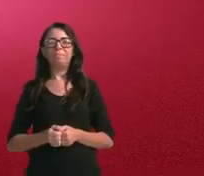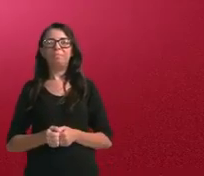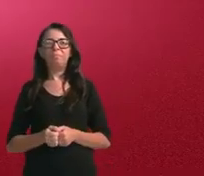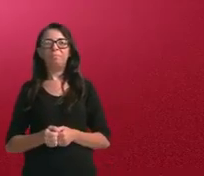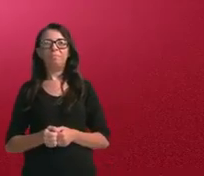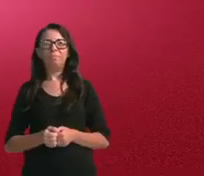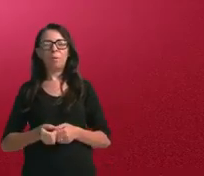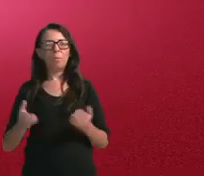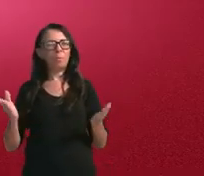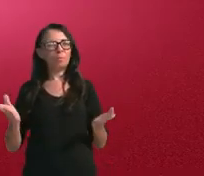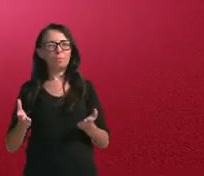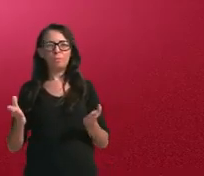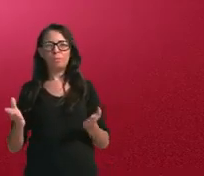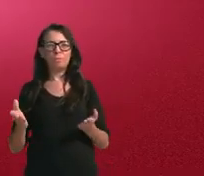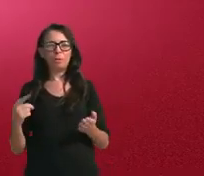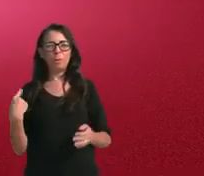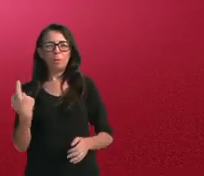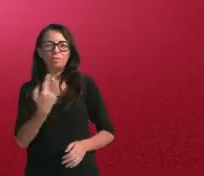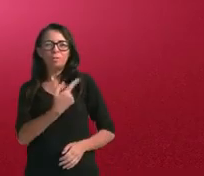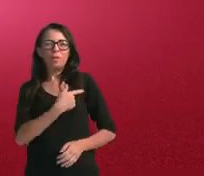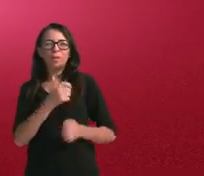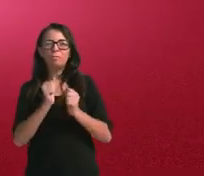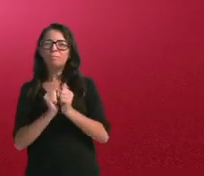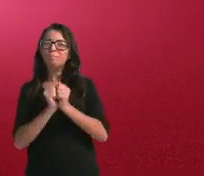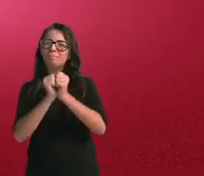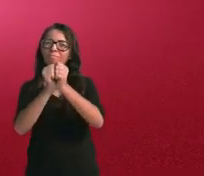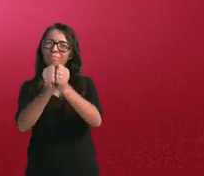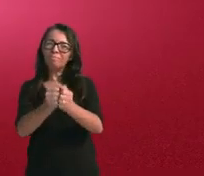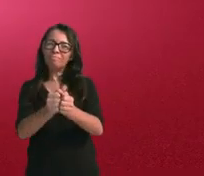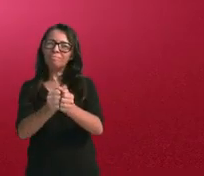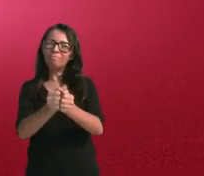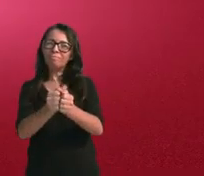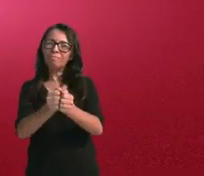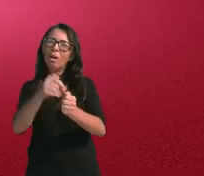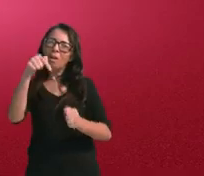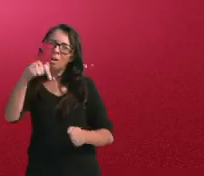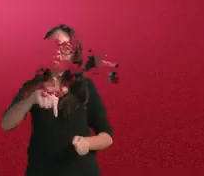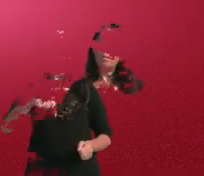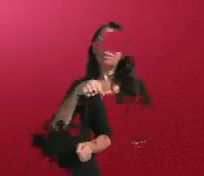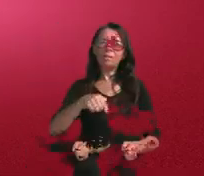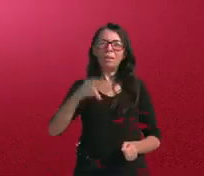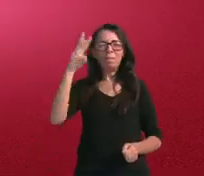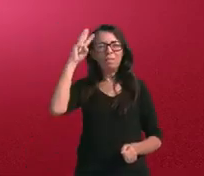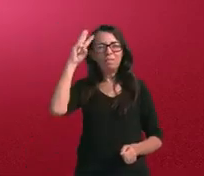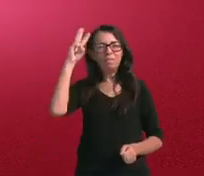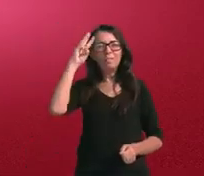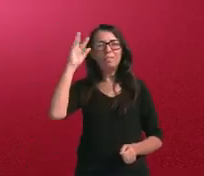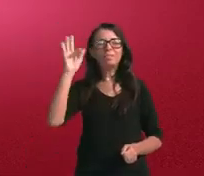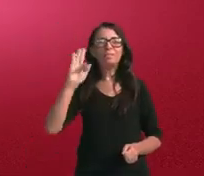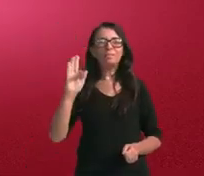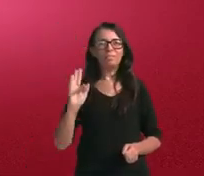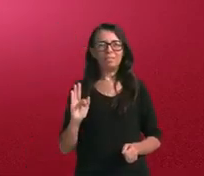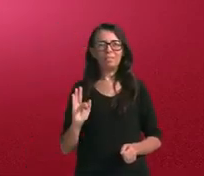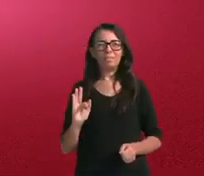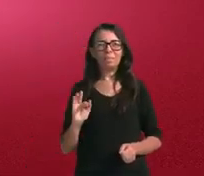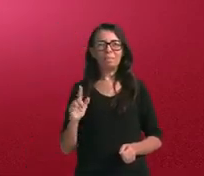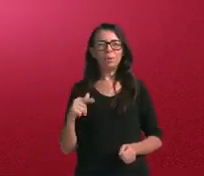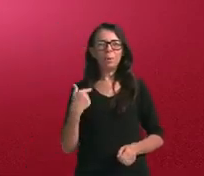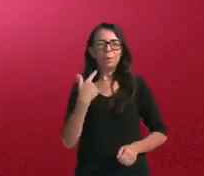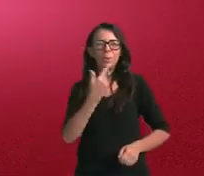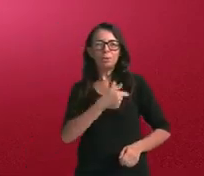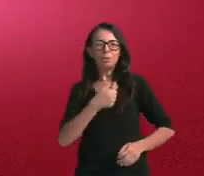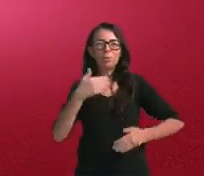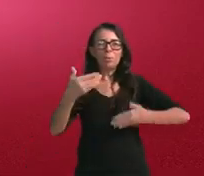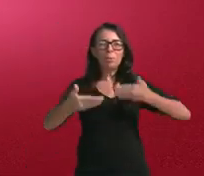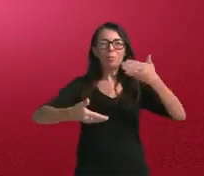nessa terça-feira, mais uma vez. Deus nos permitiu que a gente estivesse aqui, né? Para a gente compartilhar de mais uma